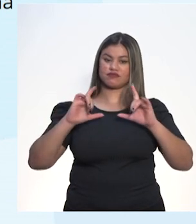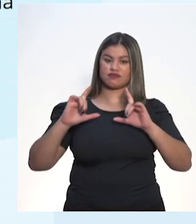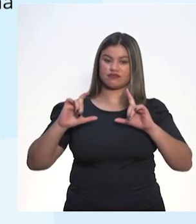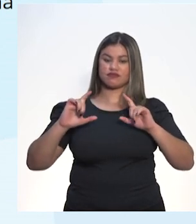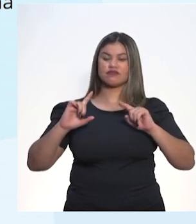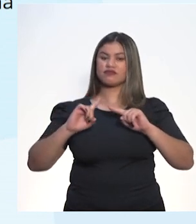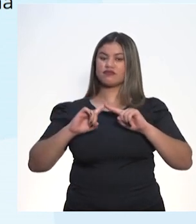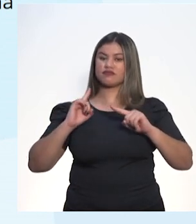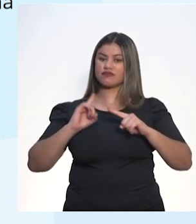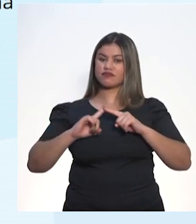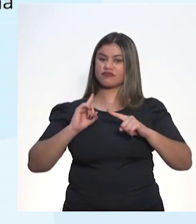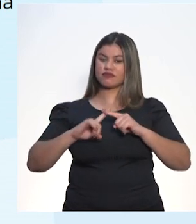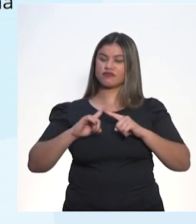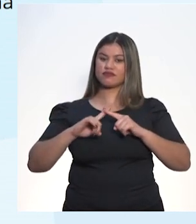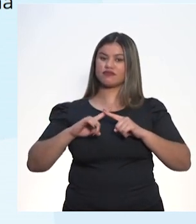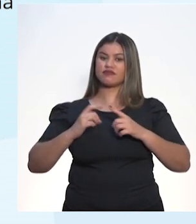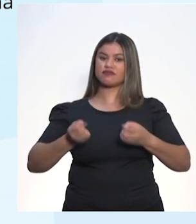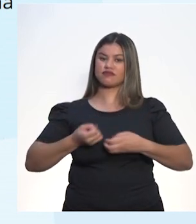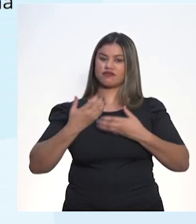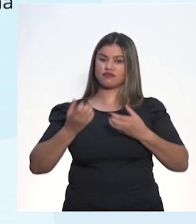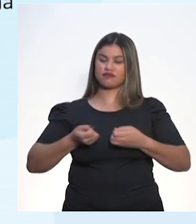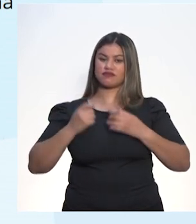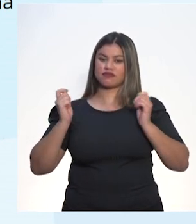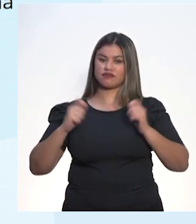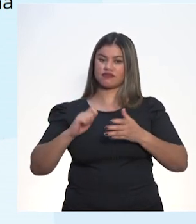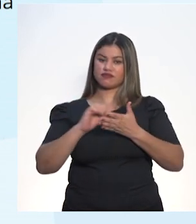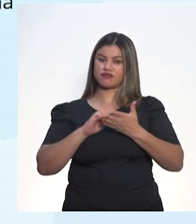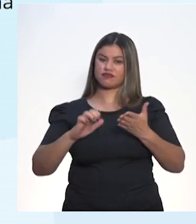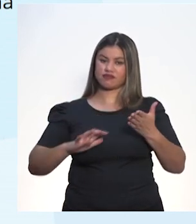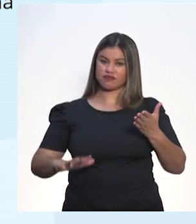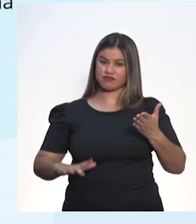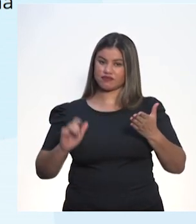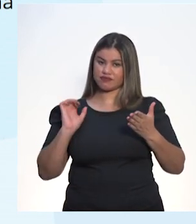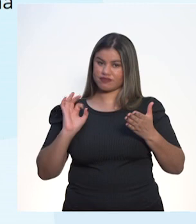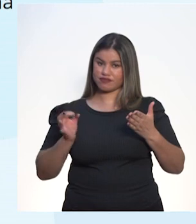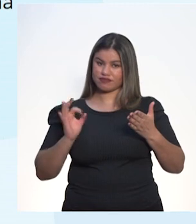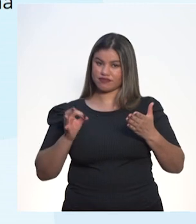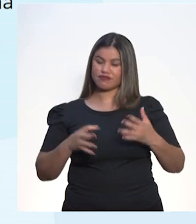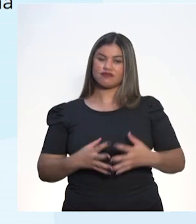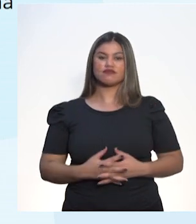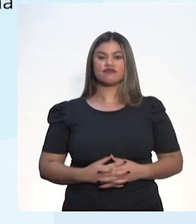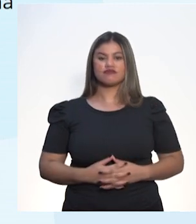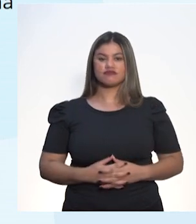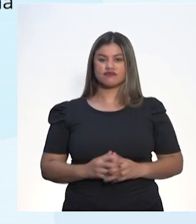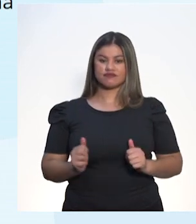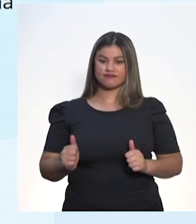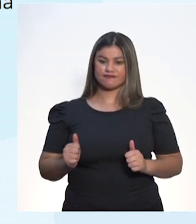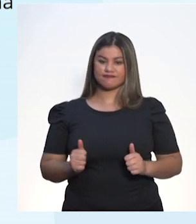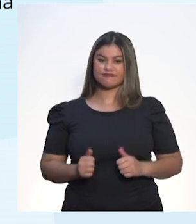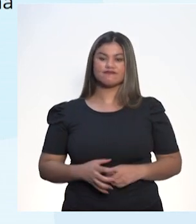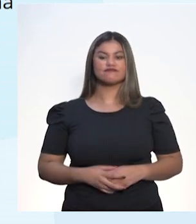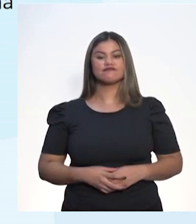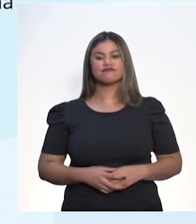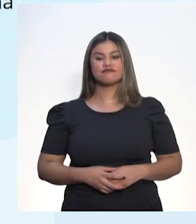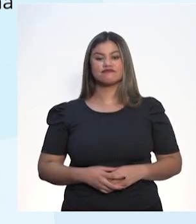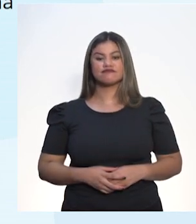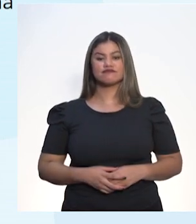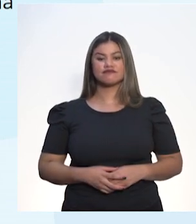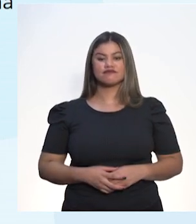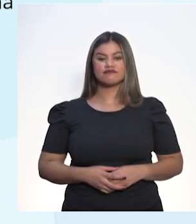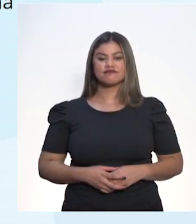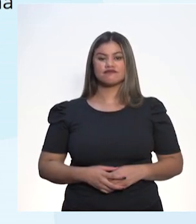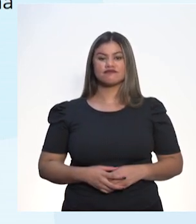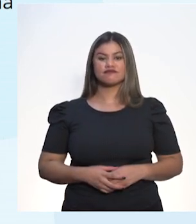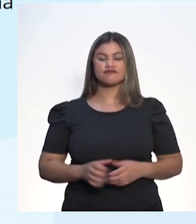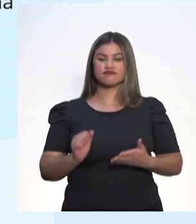dessas informações para a próxima atividade, certo? Certo. Tudo bem, Osmar? Perfeito. Qual que é, então,